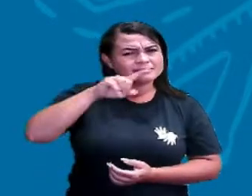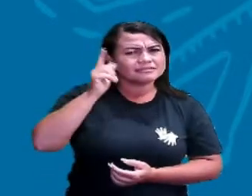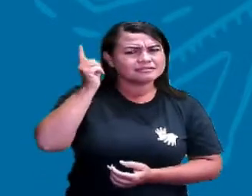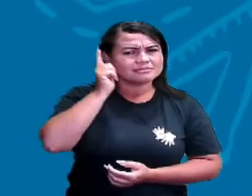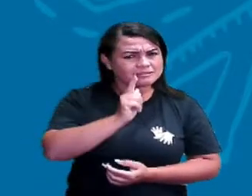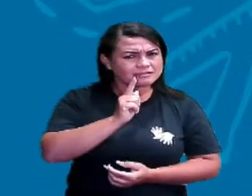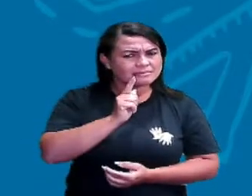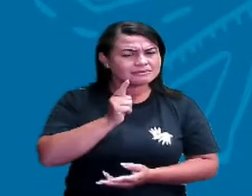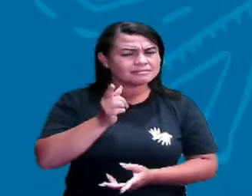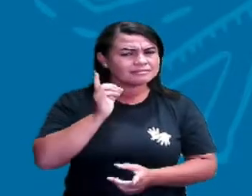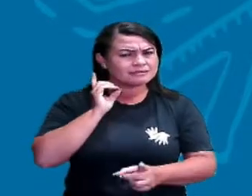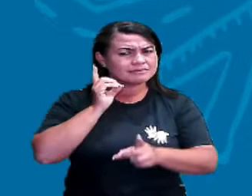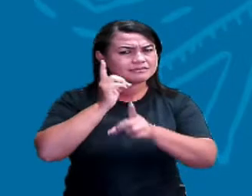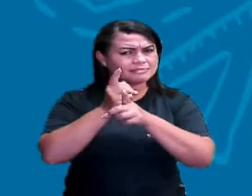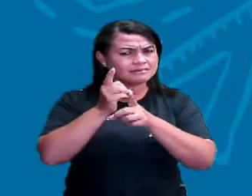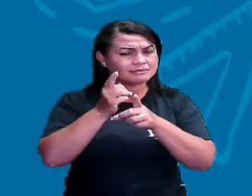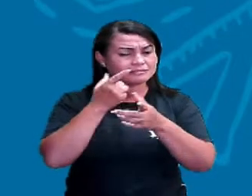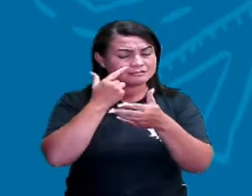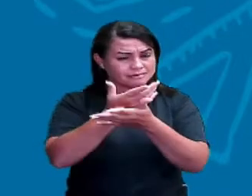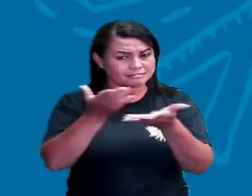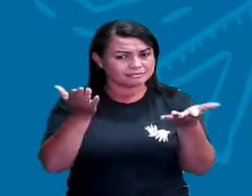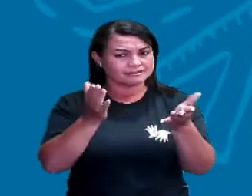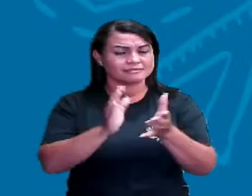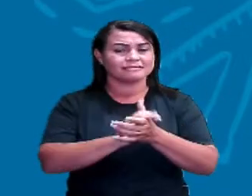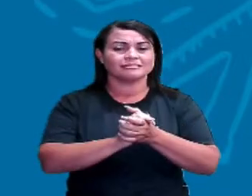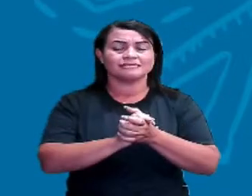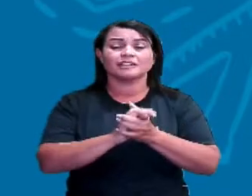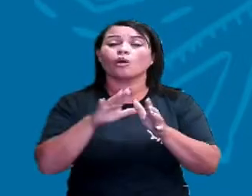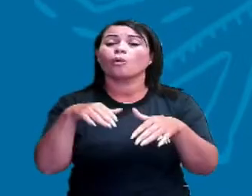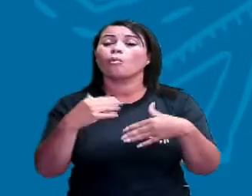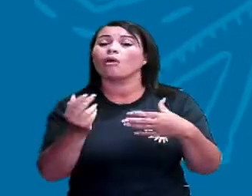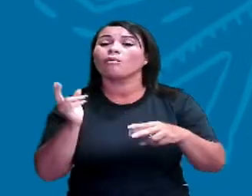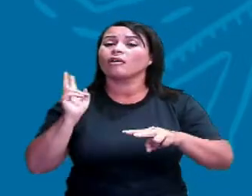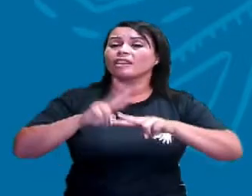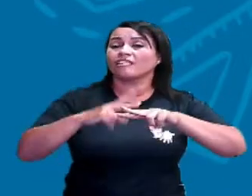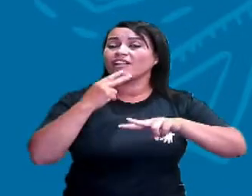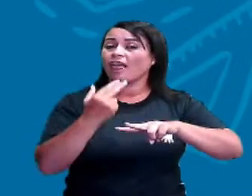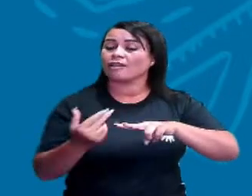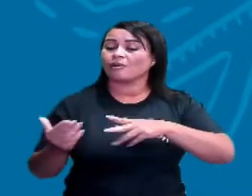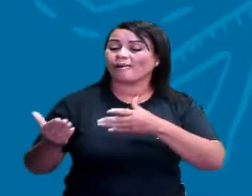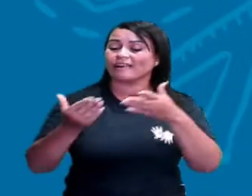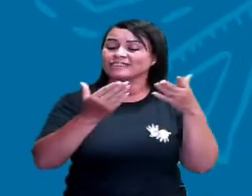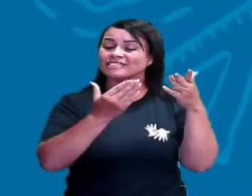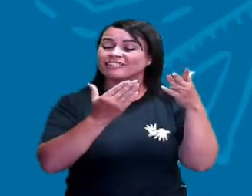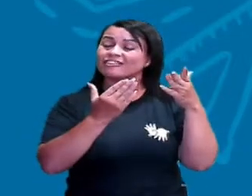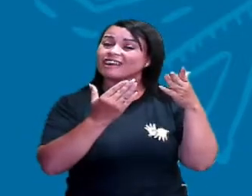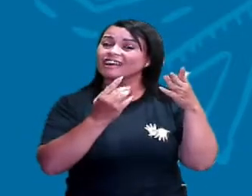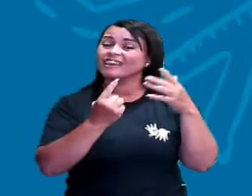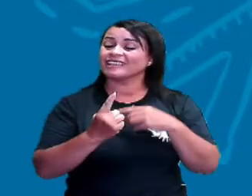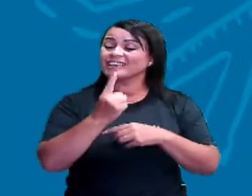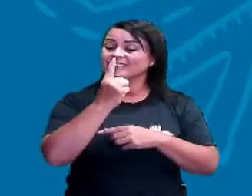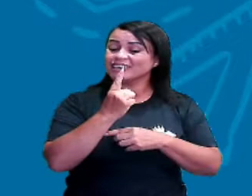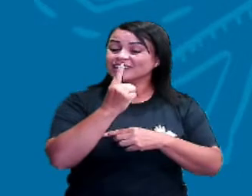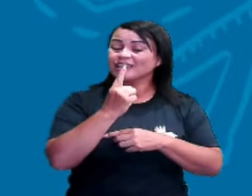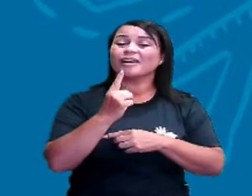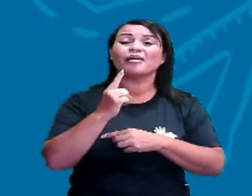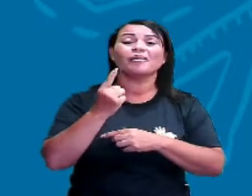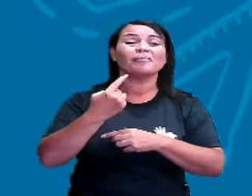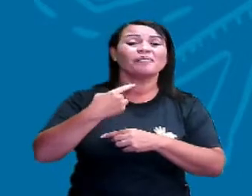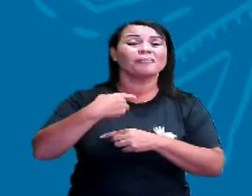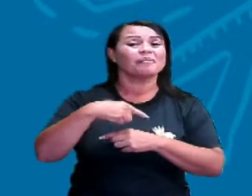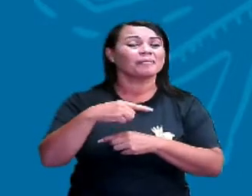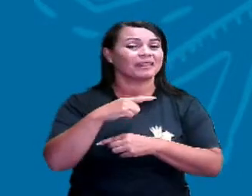conseguiram descobrir? Vamos ver qual era o trava-língua que estava aí por trás de tanto